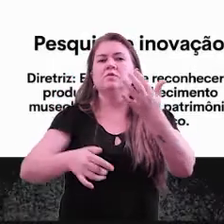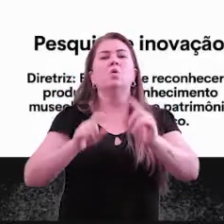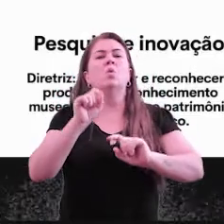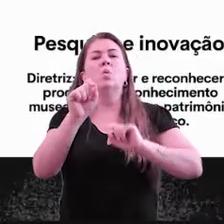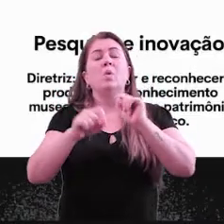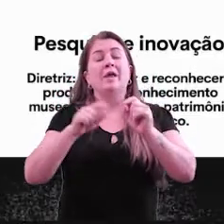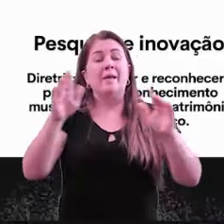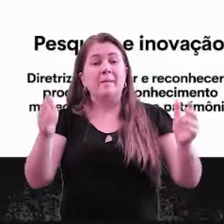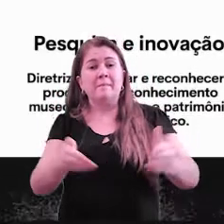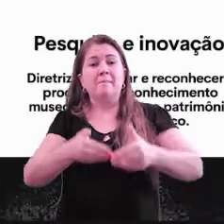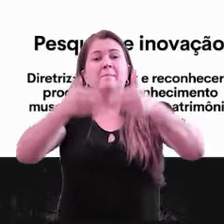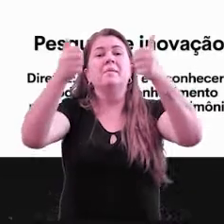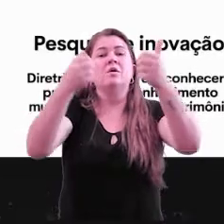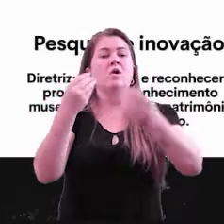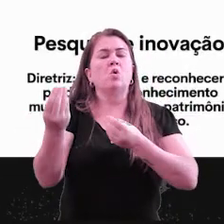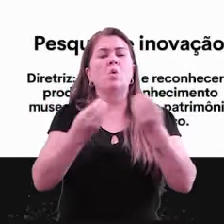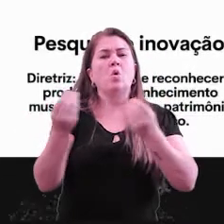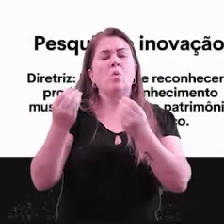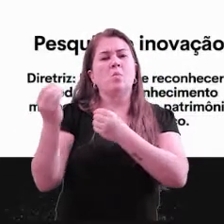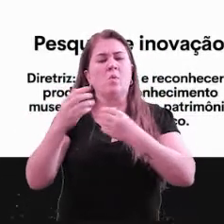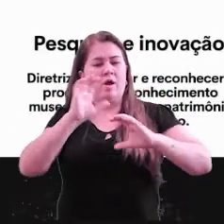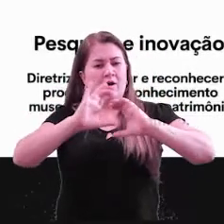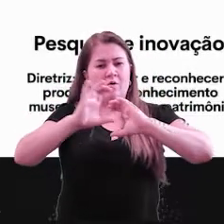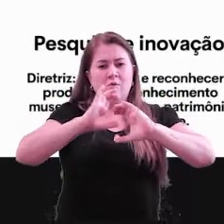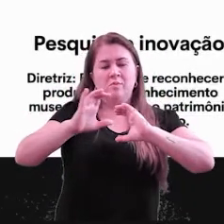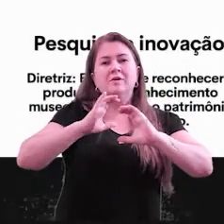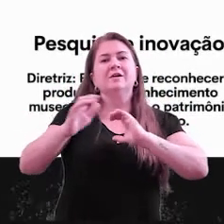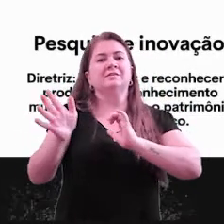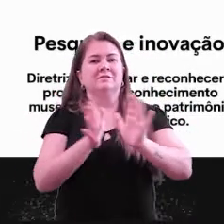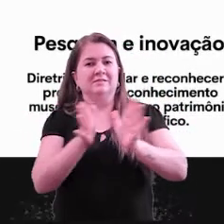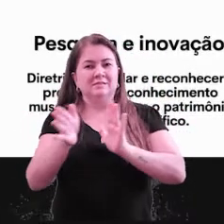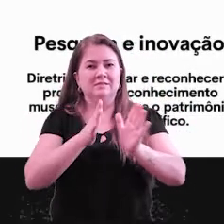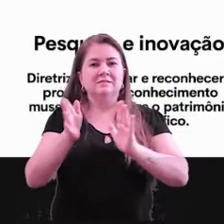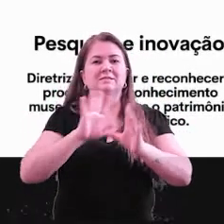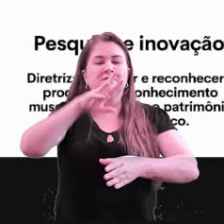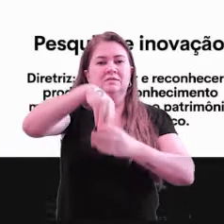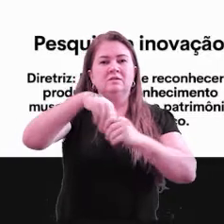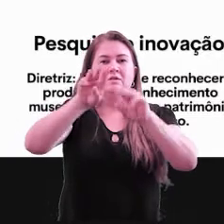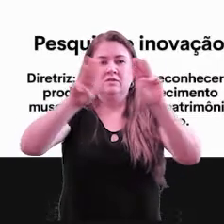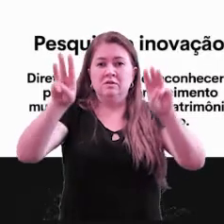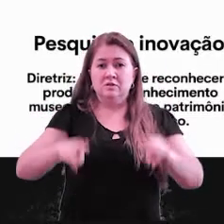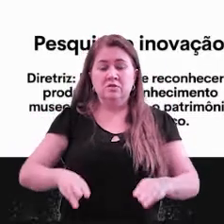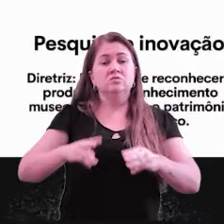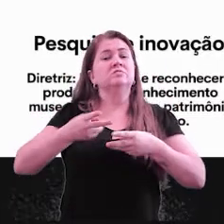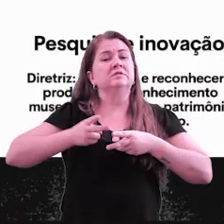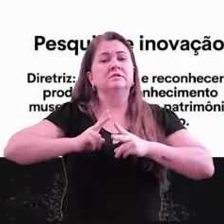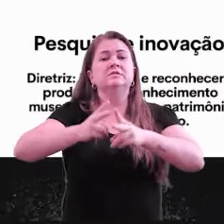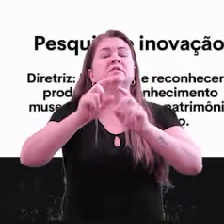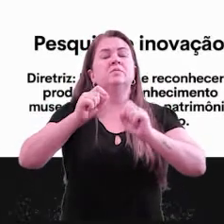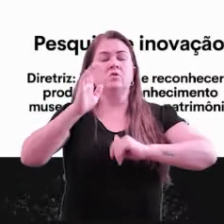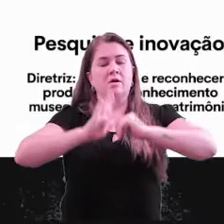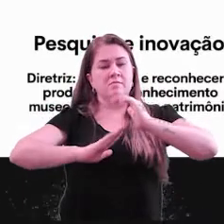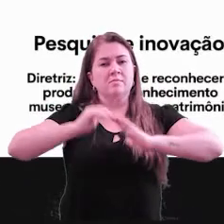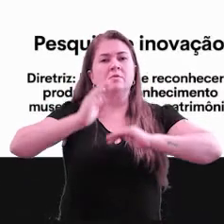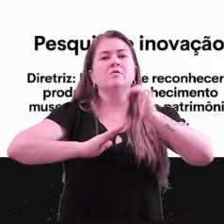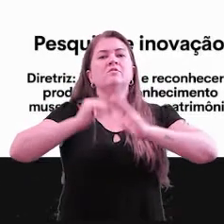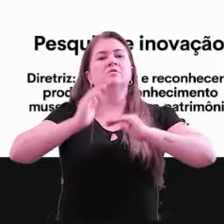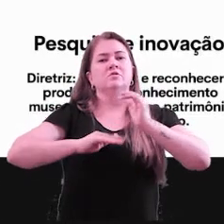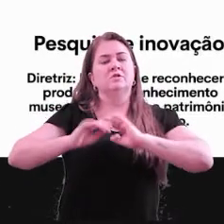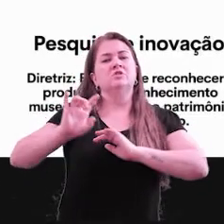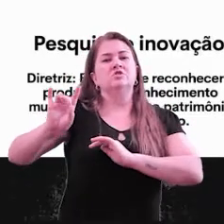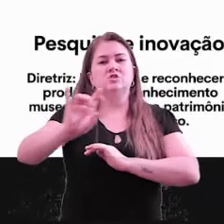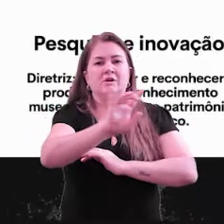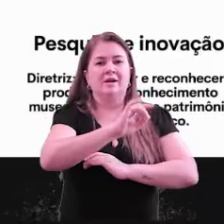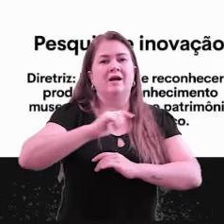ciência e tecnologia por meio da crescente promoção da profissionalização dessas atividades. E estão listados